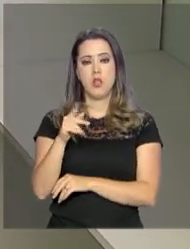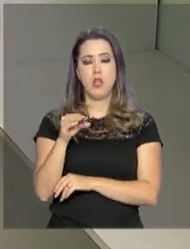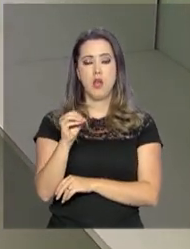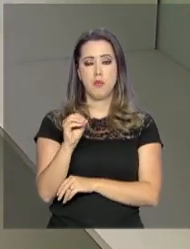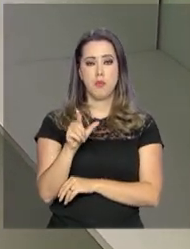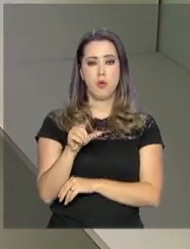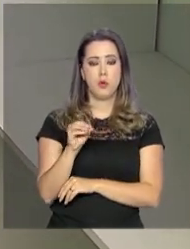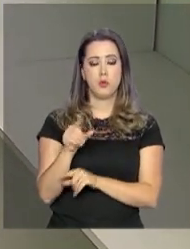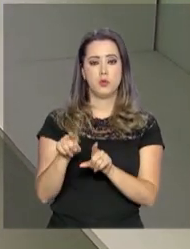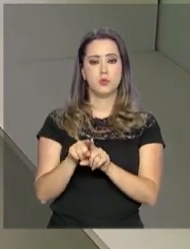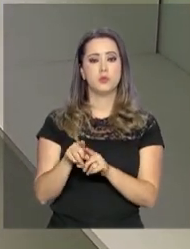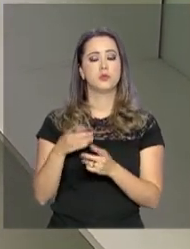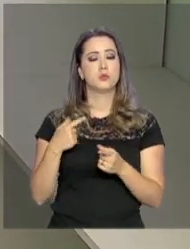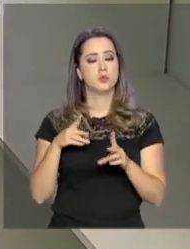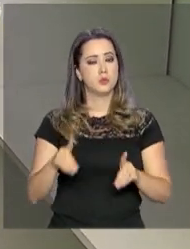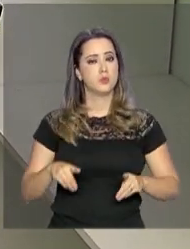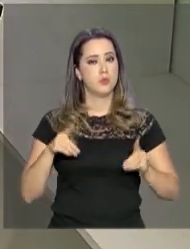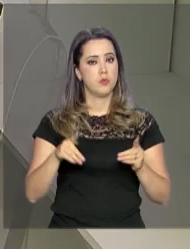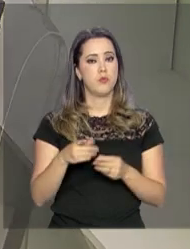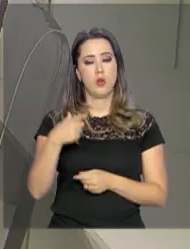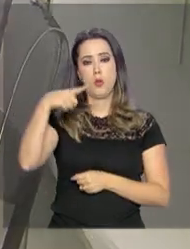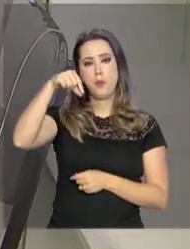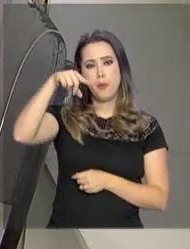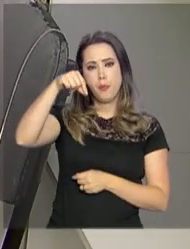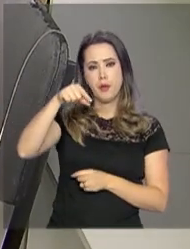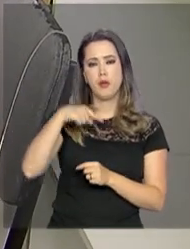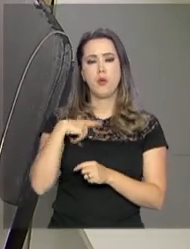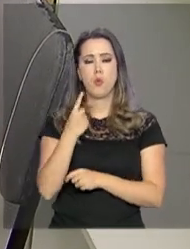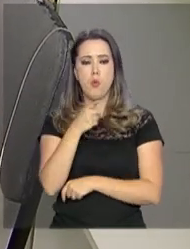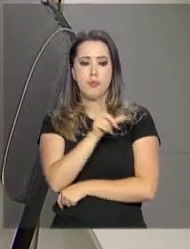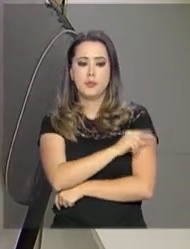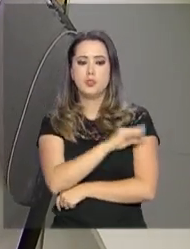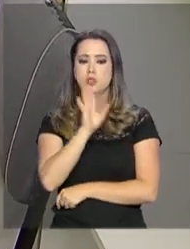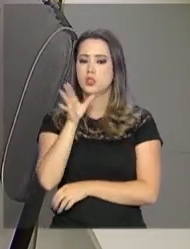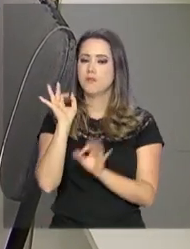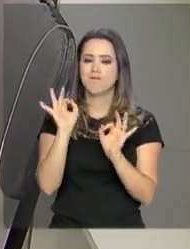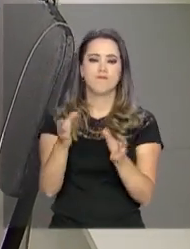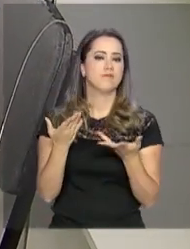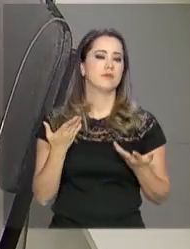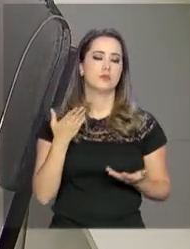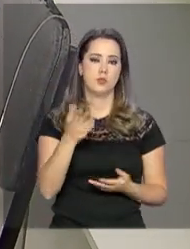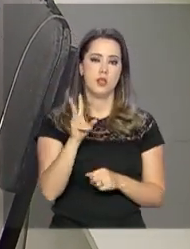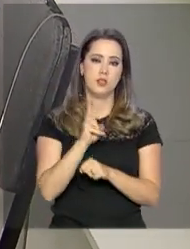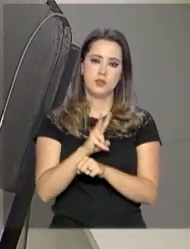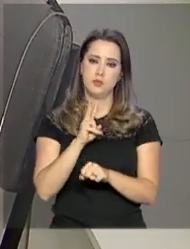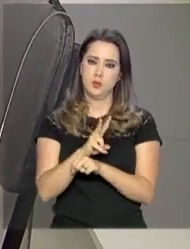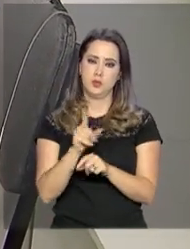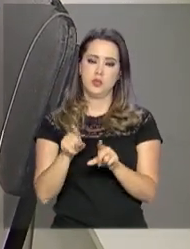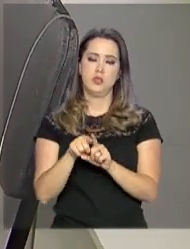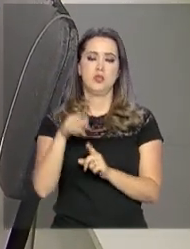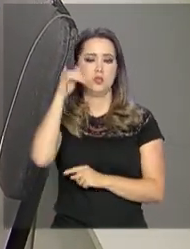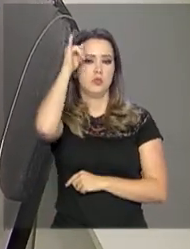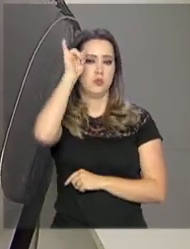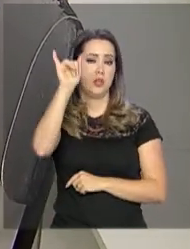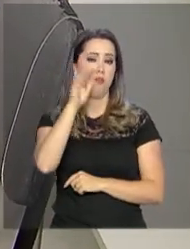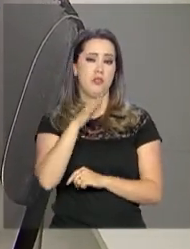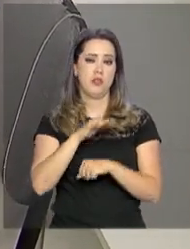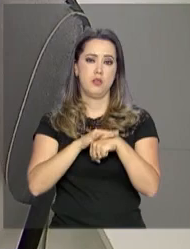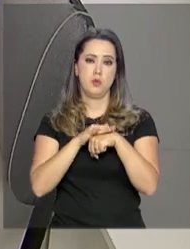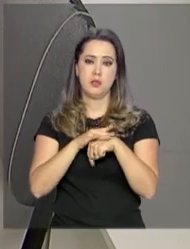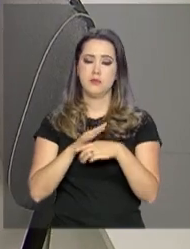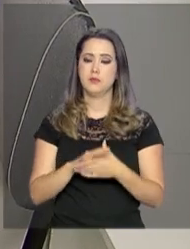a paralisia infantil algumas gotinhas uma injeção e pronto mariana está protegida contra essas doenças